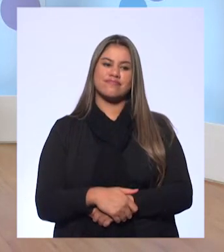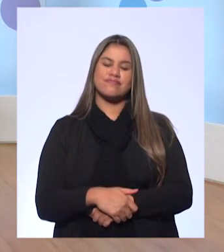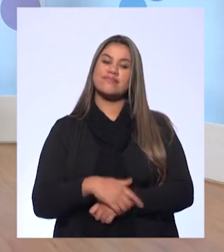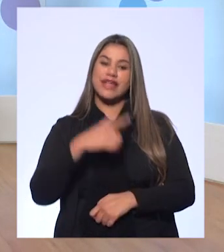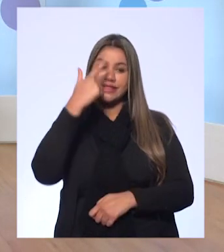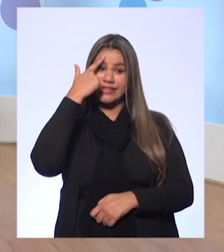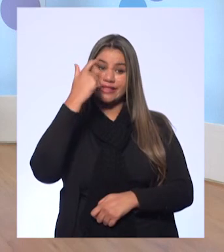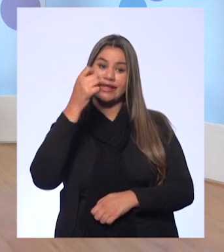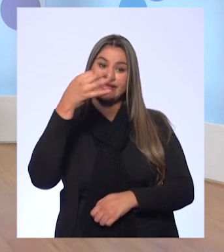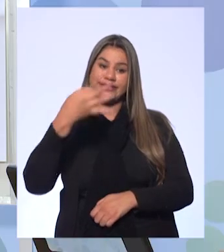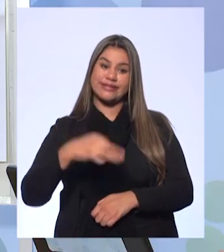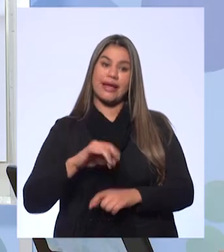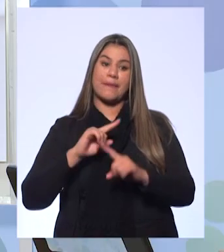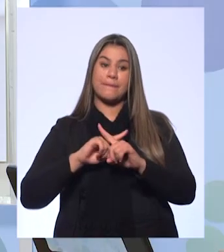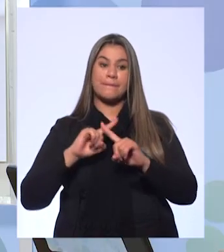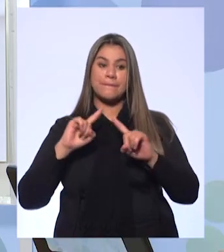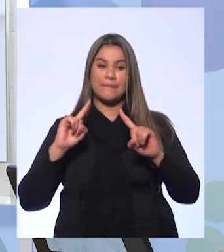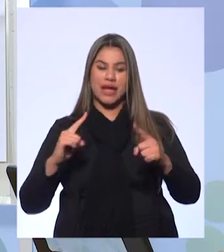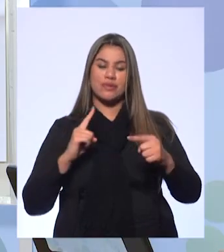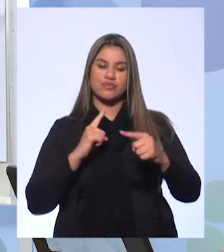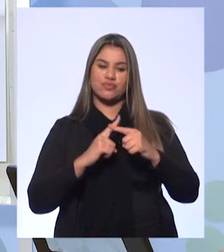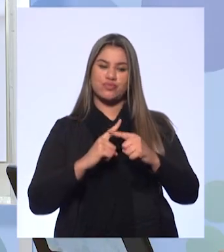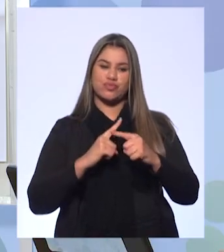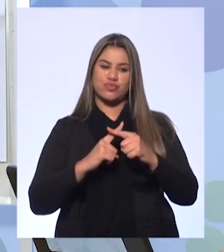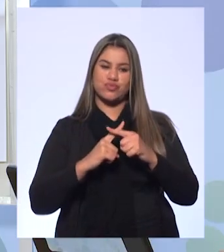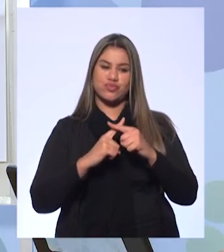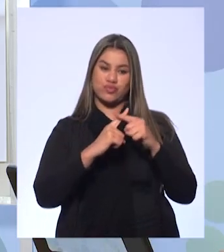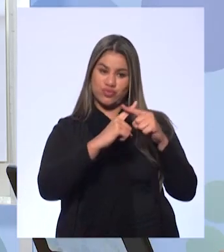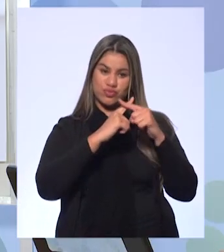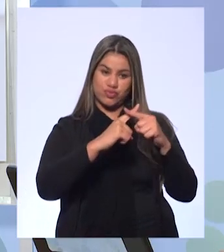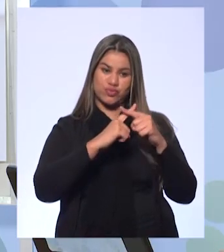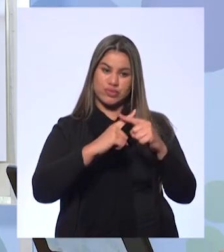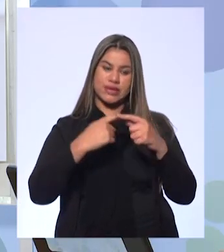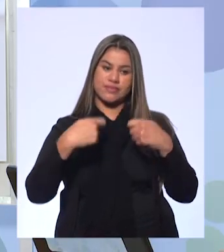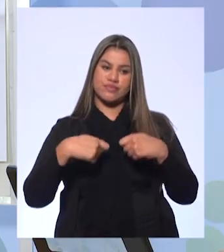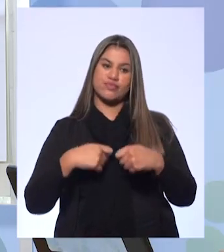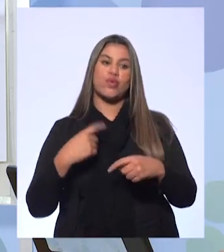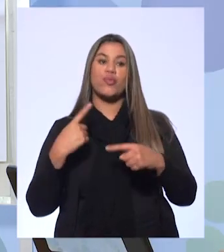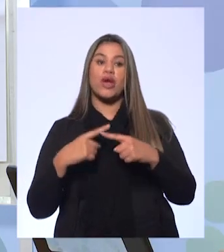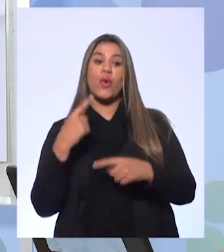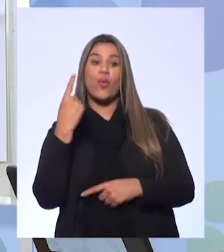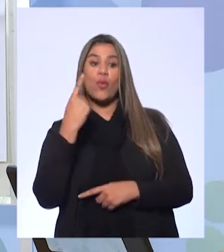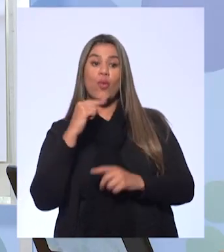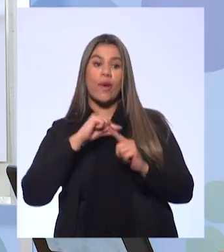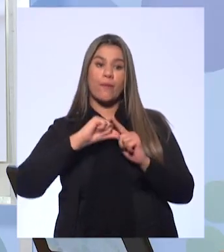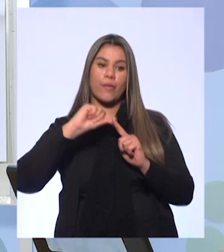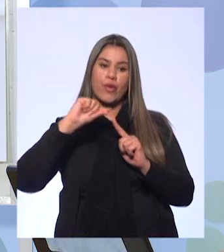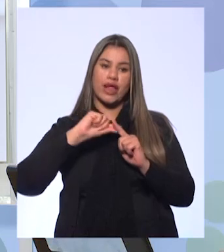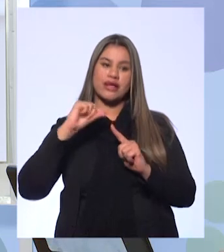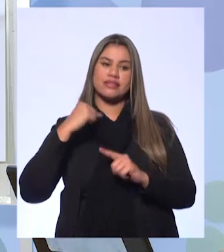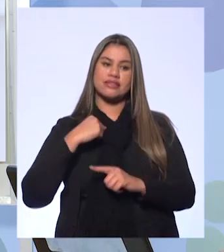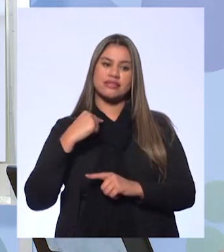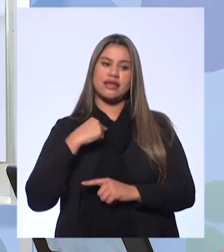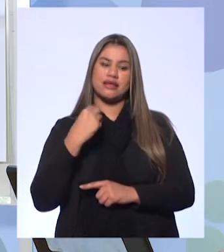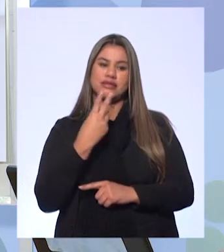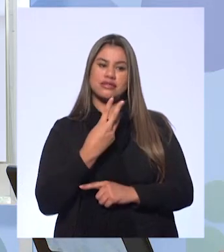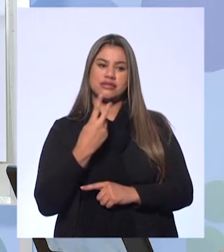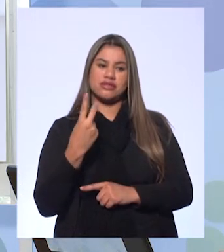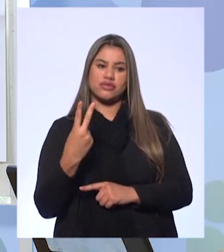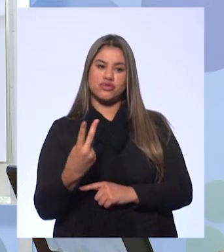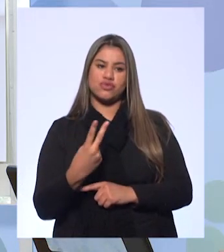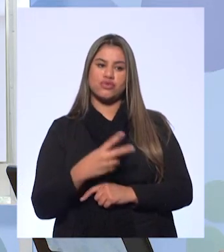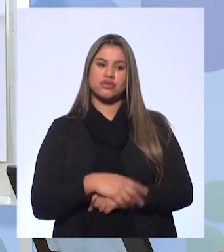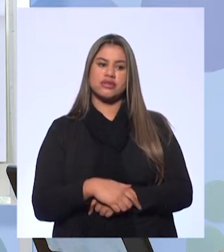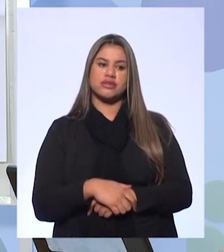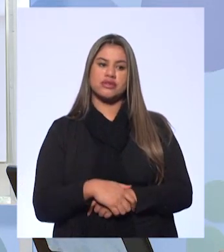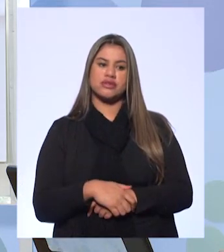certo mesmo. Exatamente. Só que uma molécula tem o quê? 32 unidades. 9